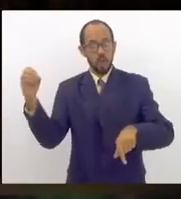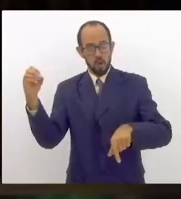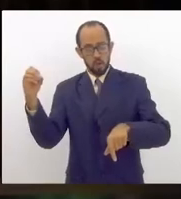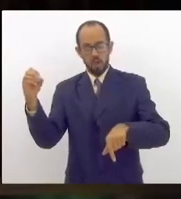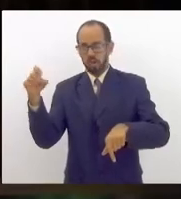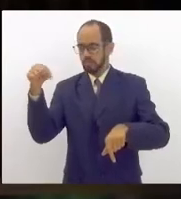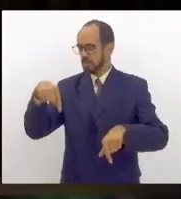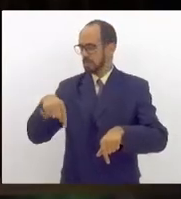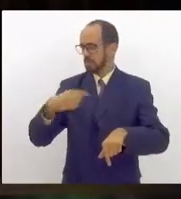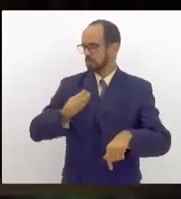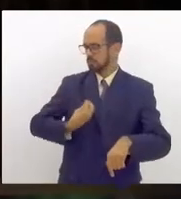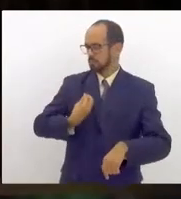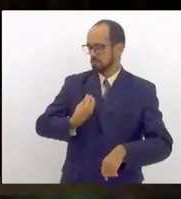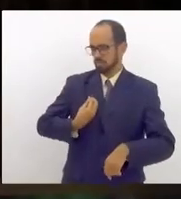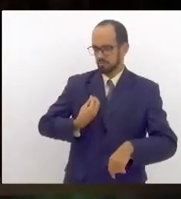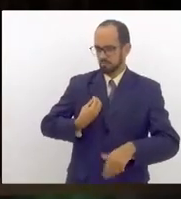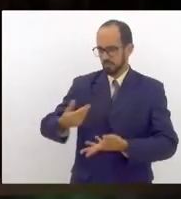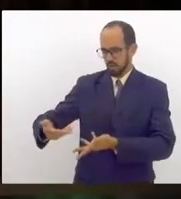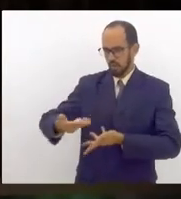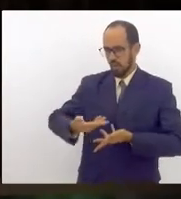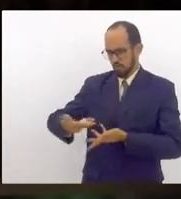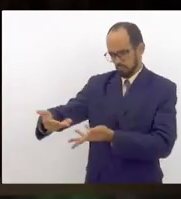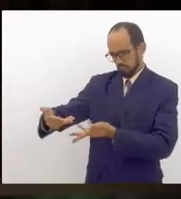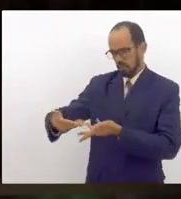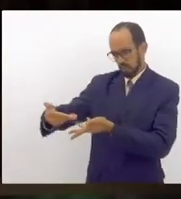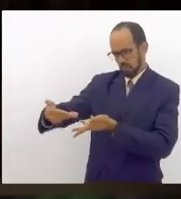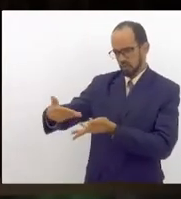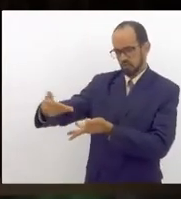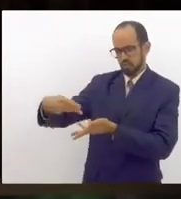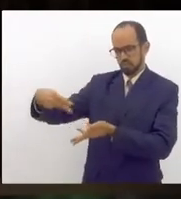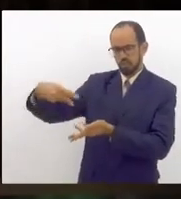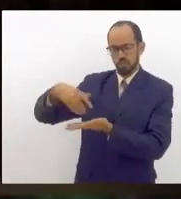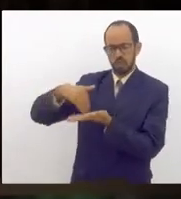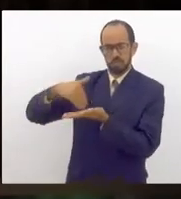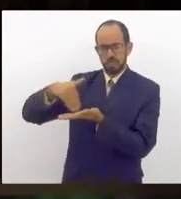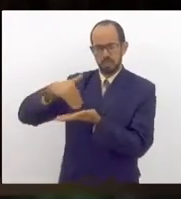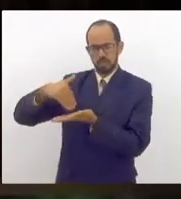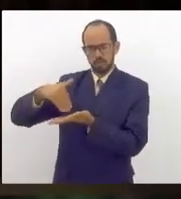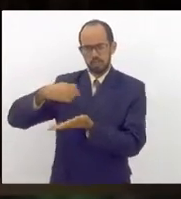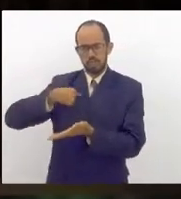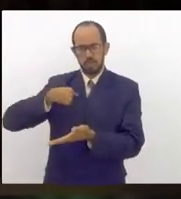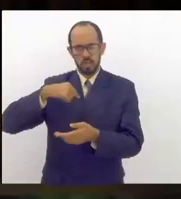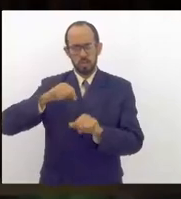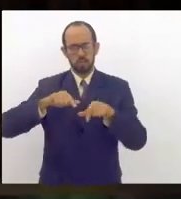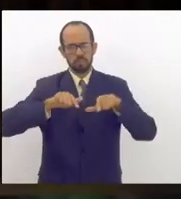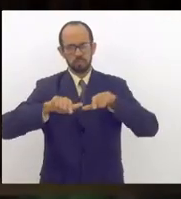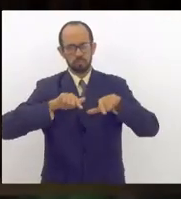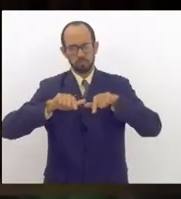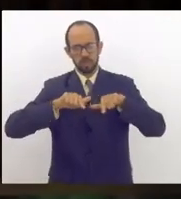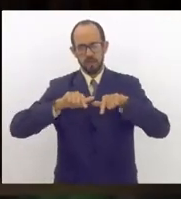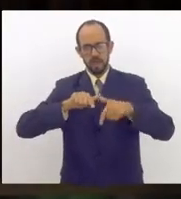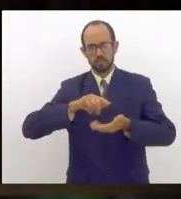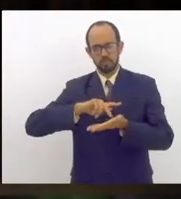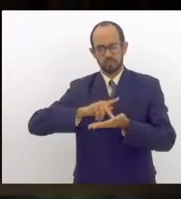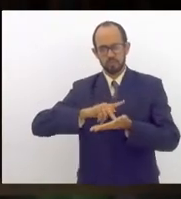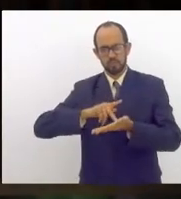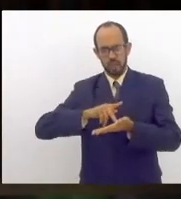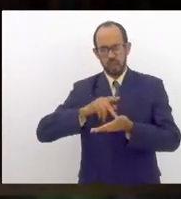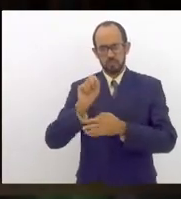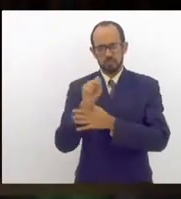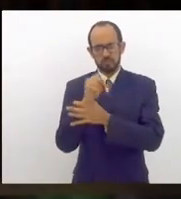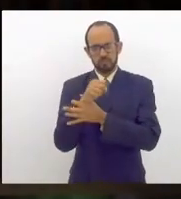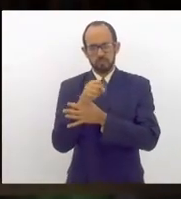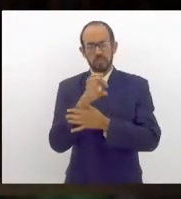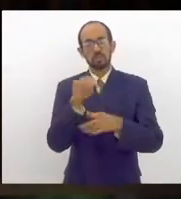aqui presente né pelo convite né do seu gabinete e o que faço parte do Sindicato dos fisioterapeutas e terapeutas